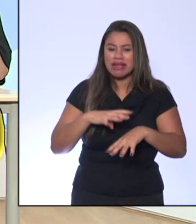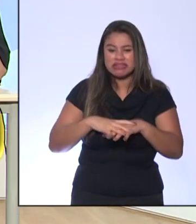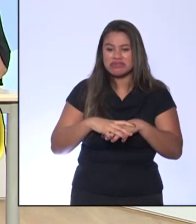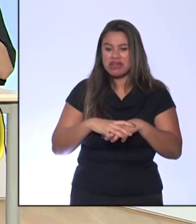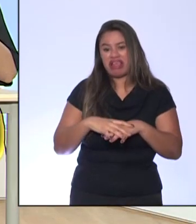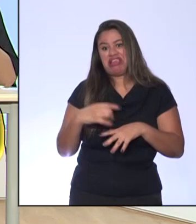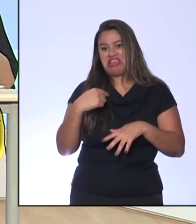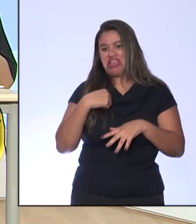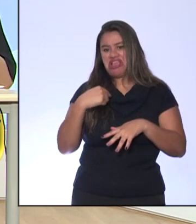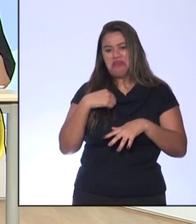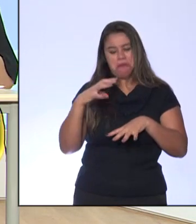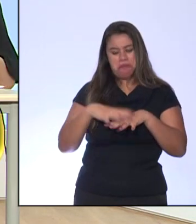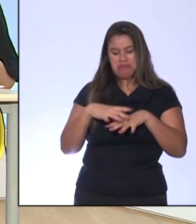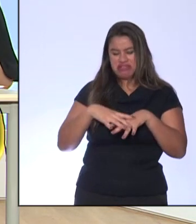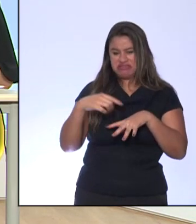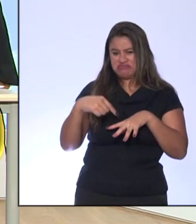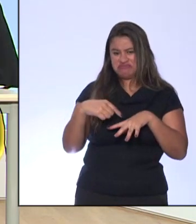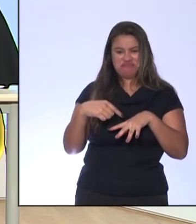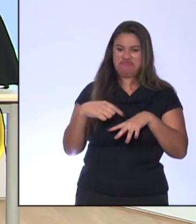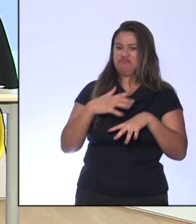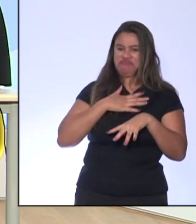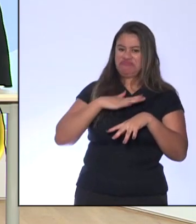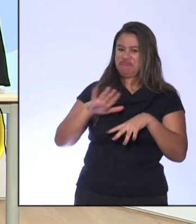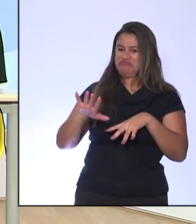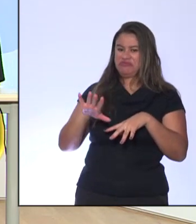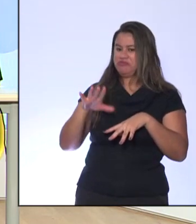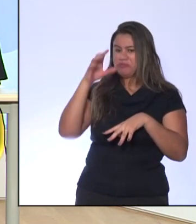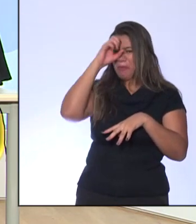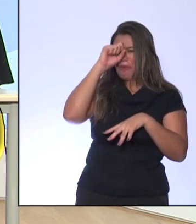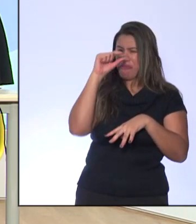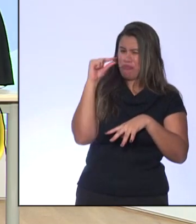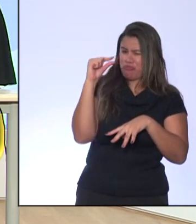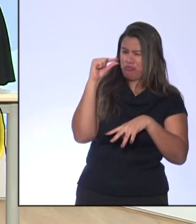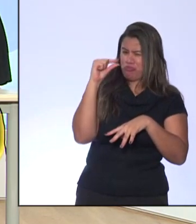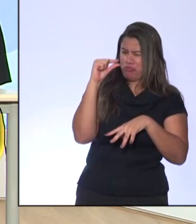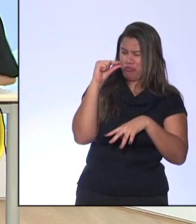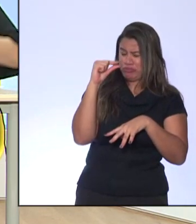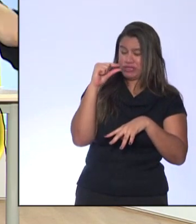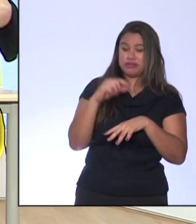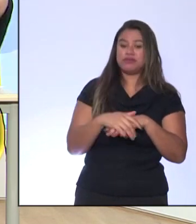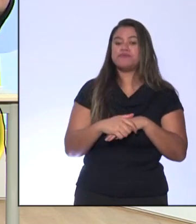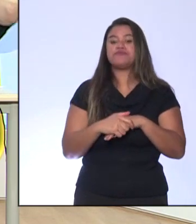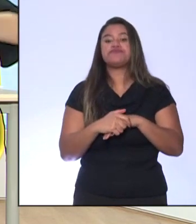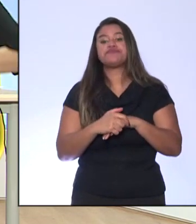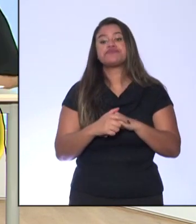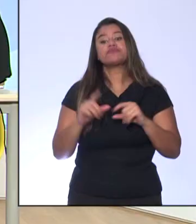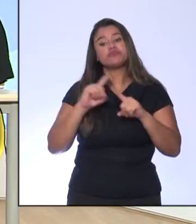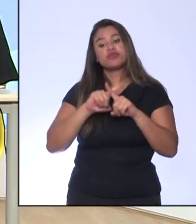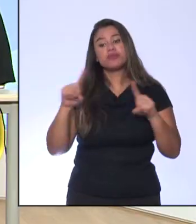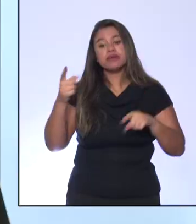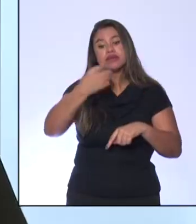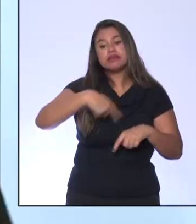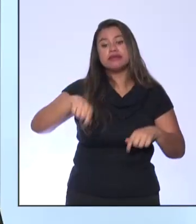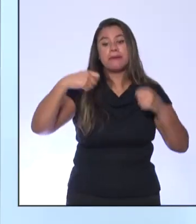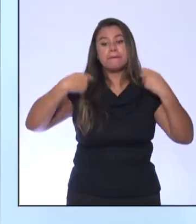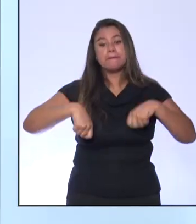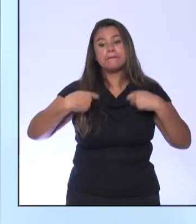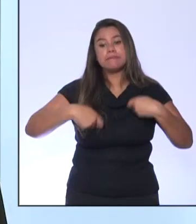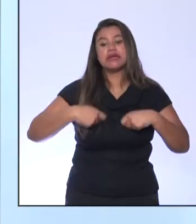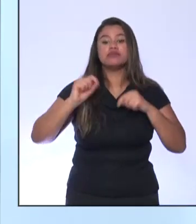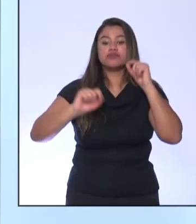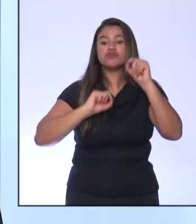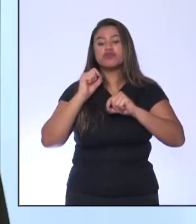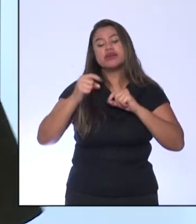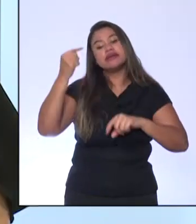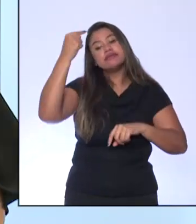inteira aprendendo o mínimo, confesso aqui. Mas a gente precisa pensar um